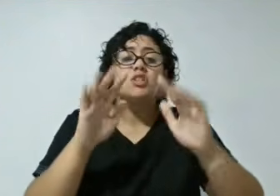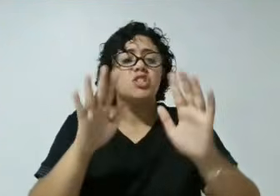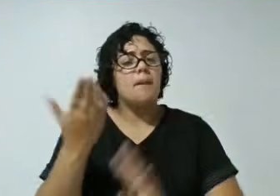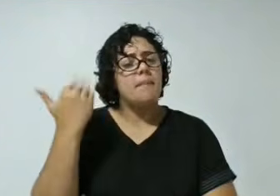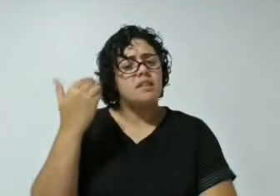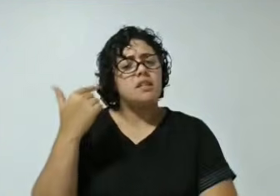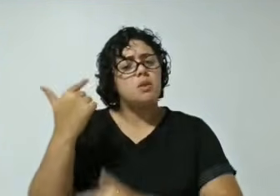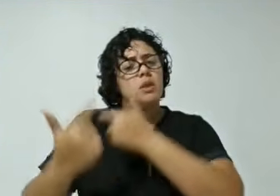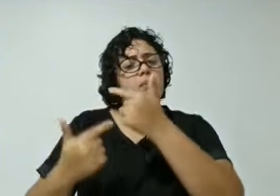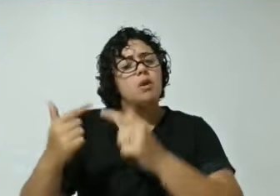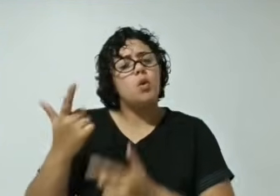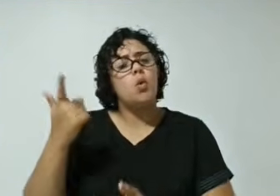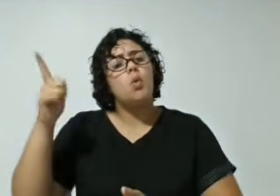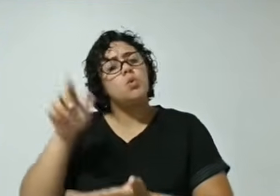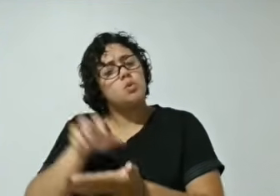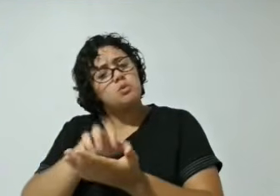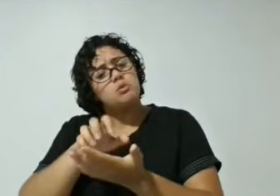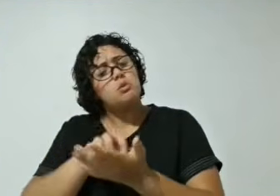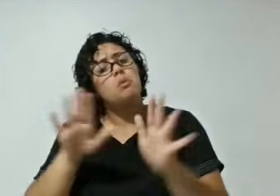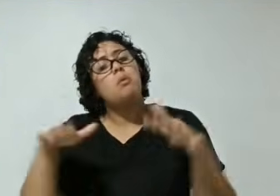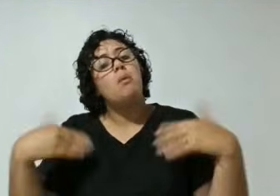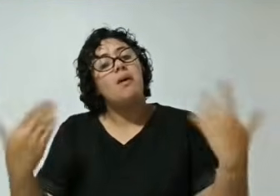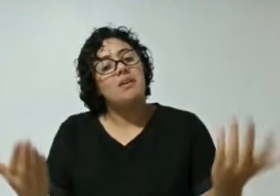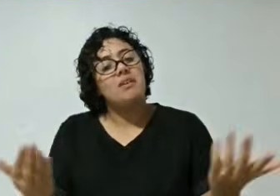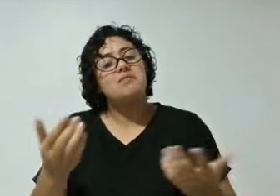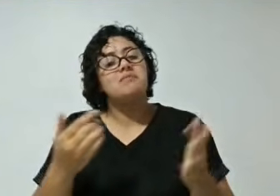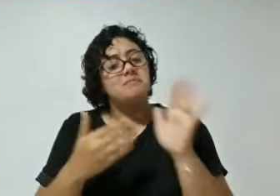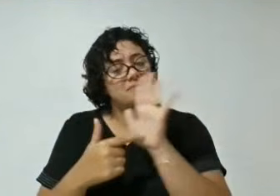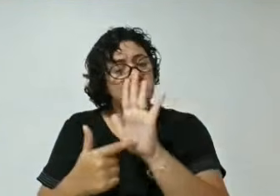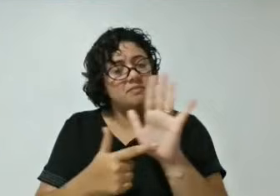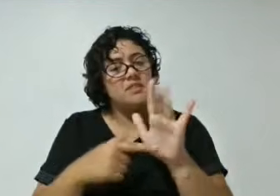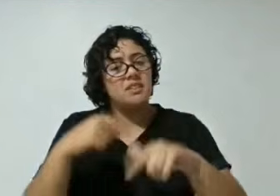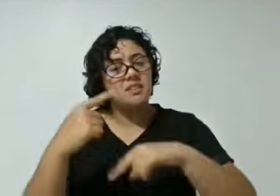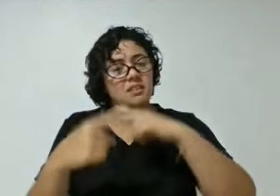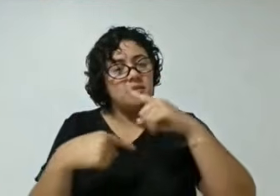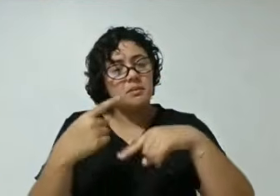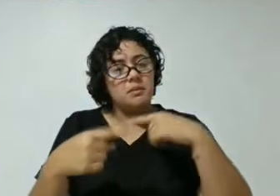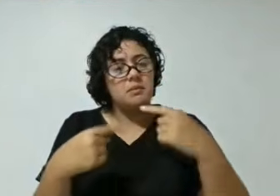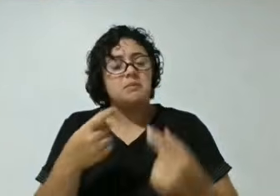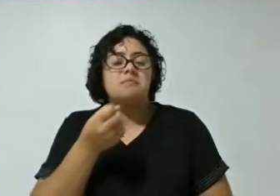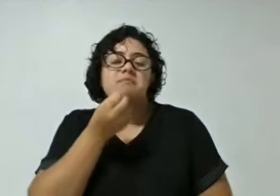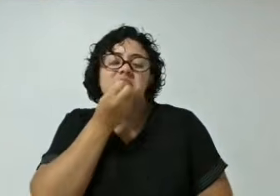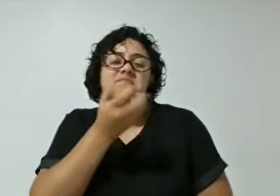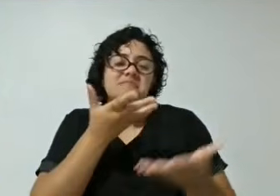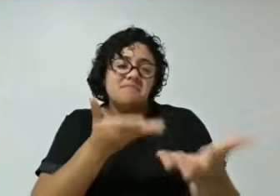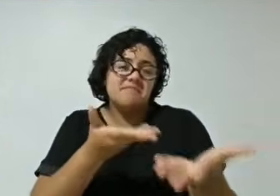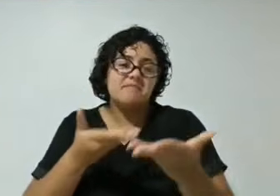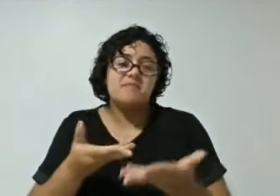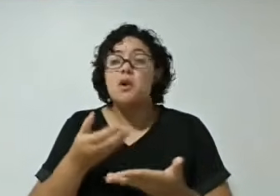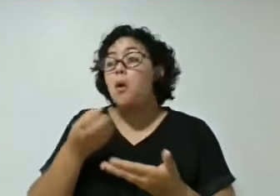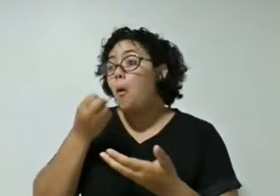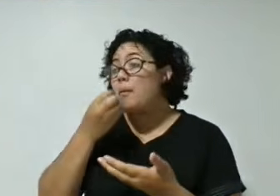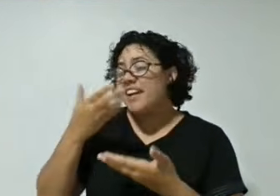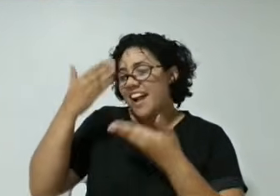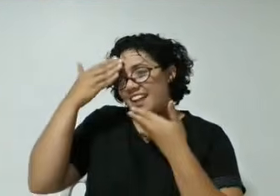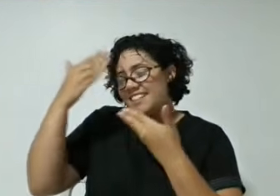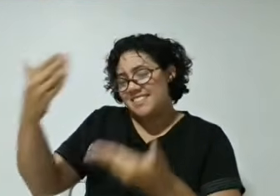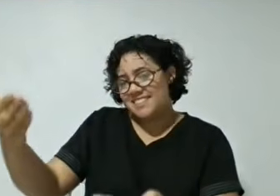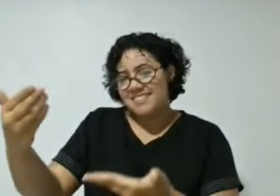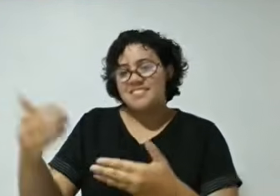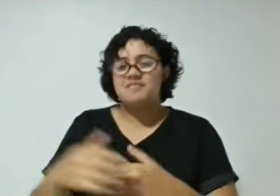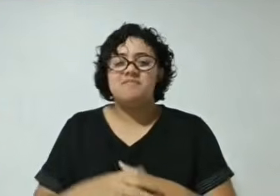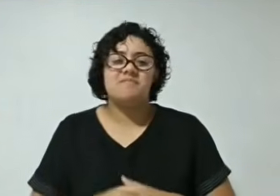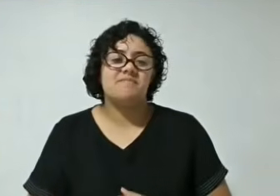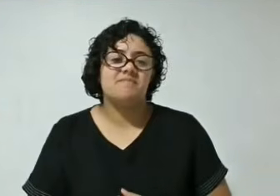Se apresente para nós, seja bem-vindo, obrigada. Boa tarde, Grace. Muito obrigada pelo convite. Meu nome é Érica Martim,